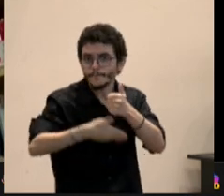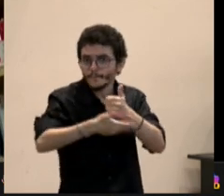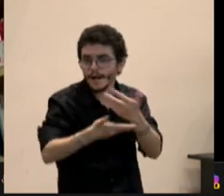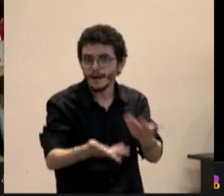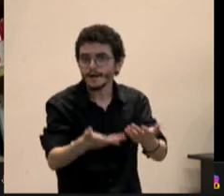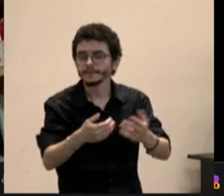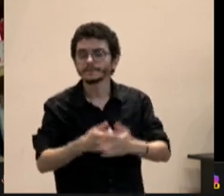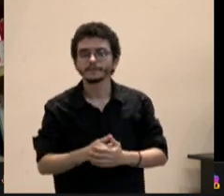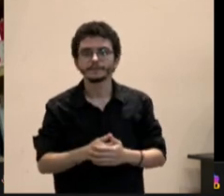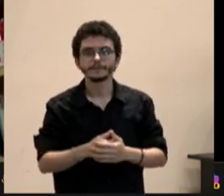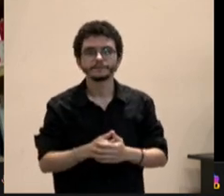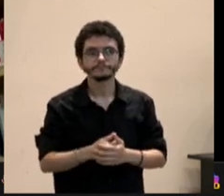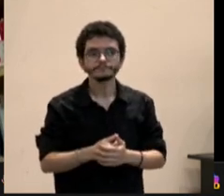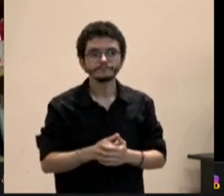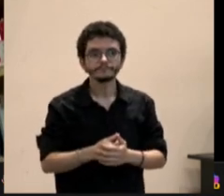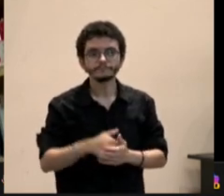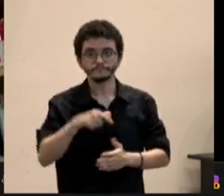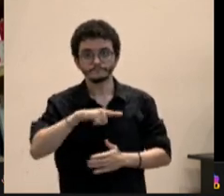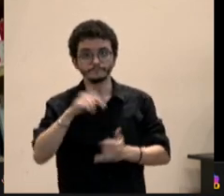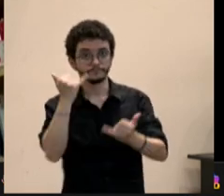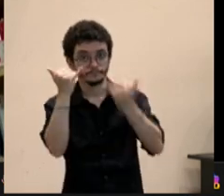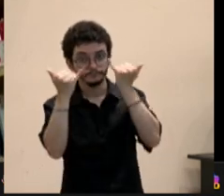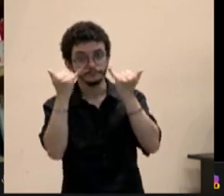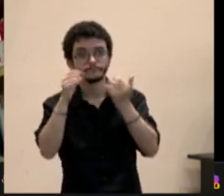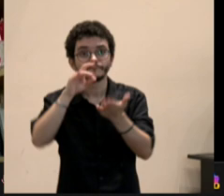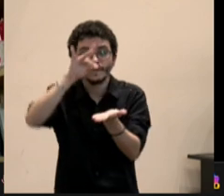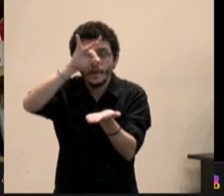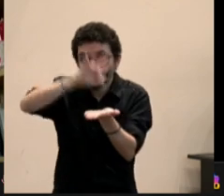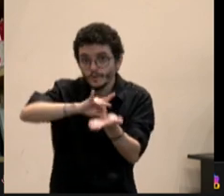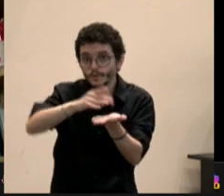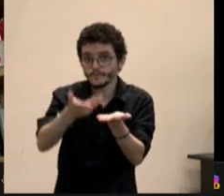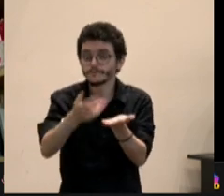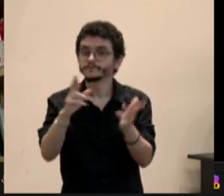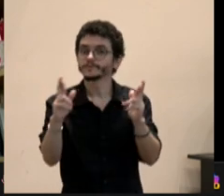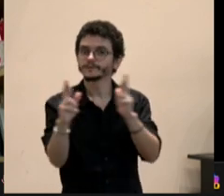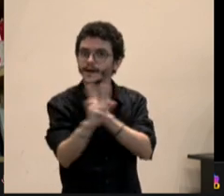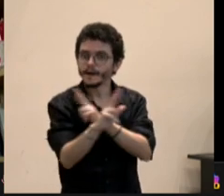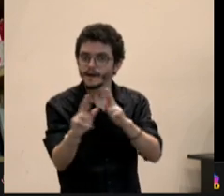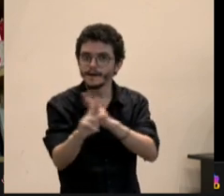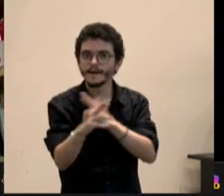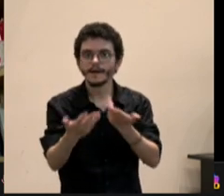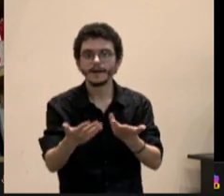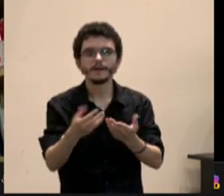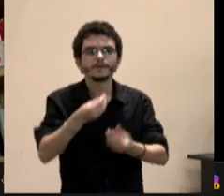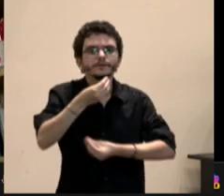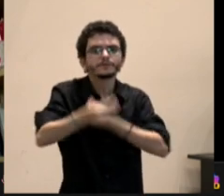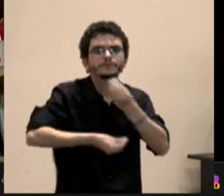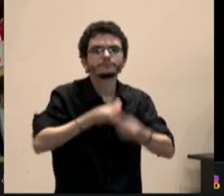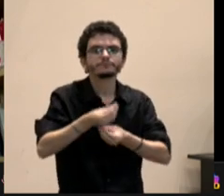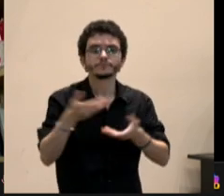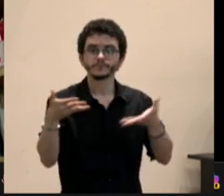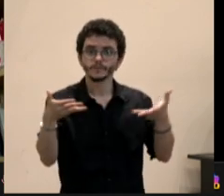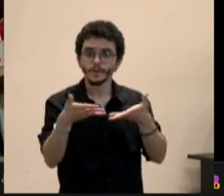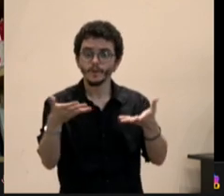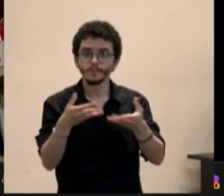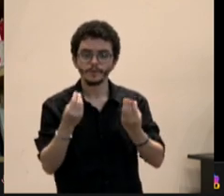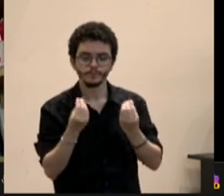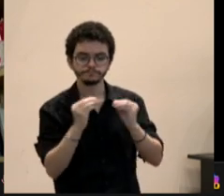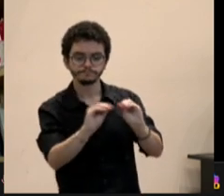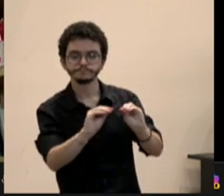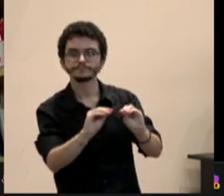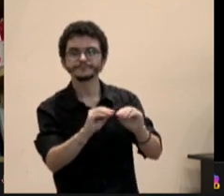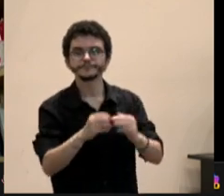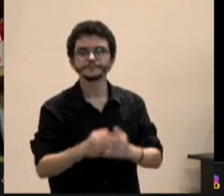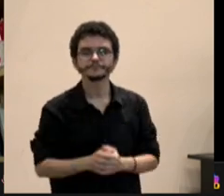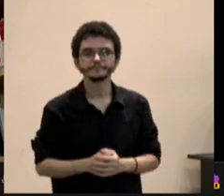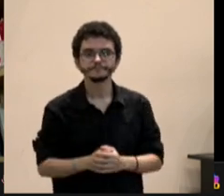tem, né, os dados oficiais com relação às condições hoje que se colocam,